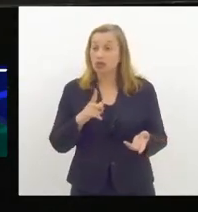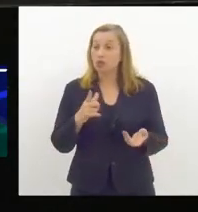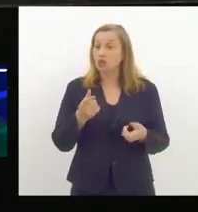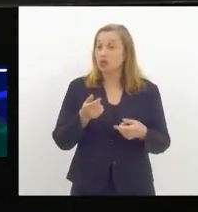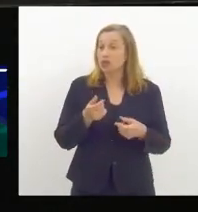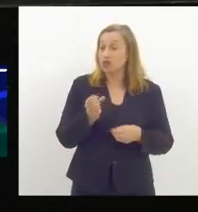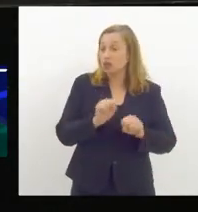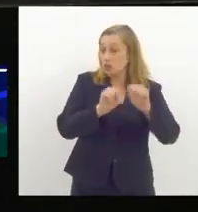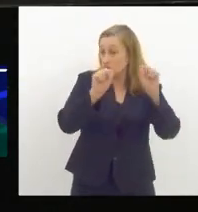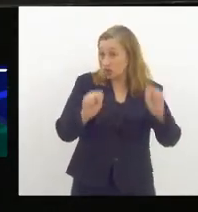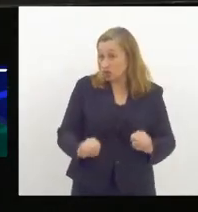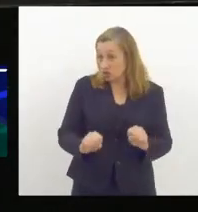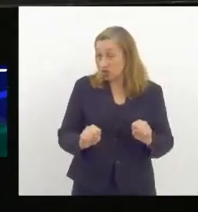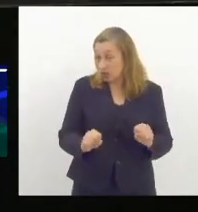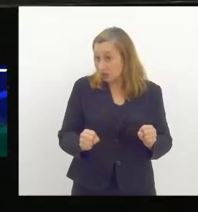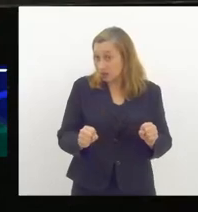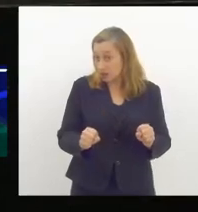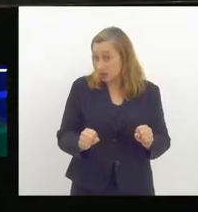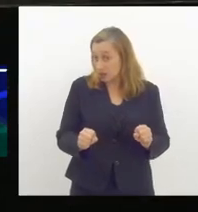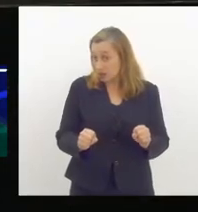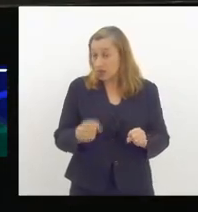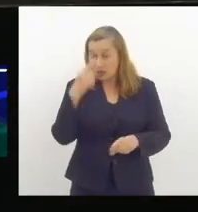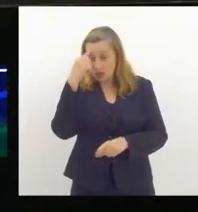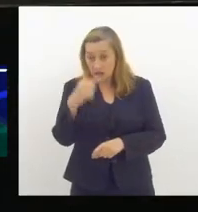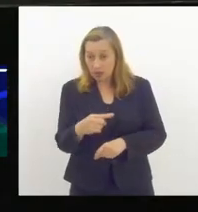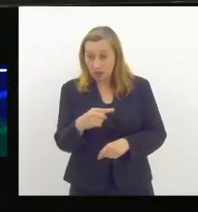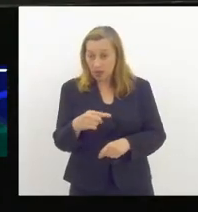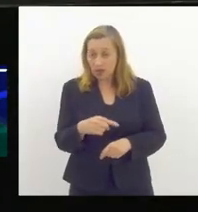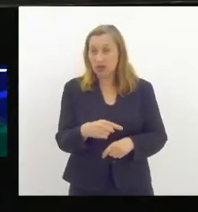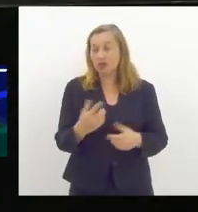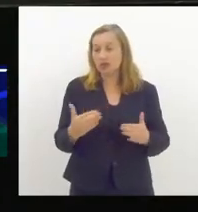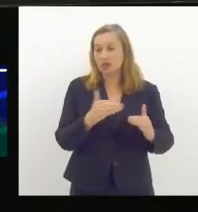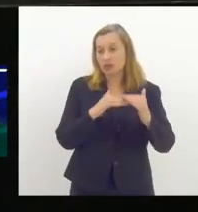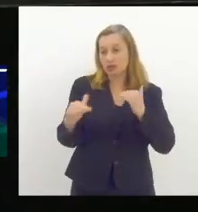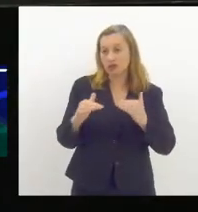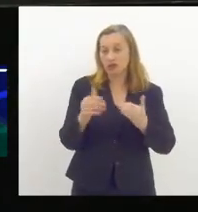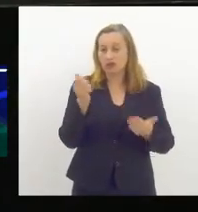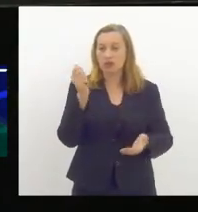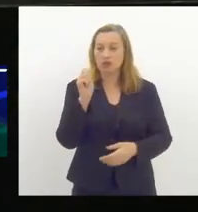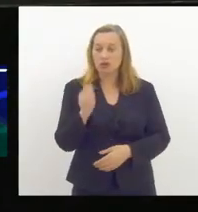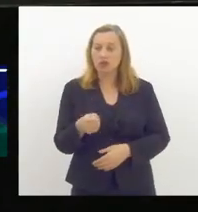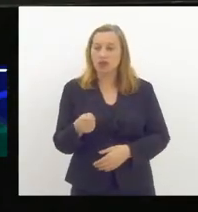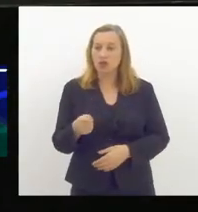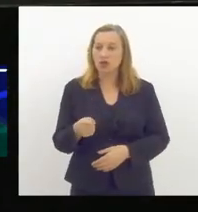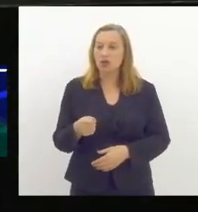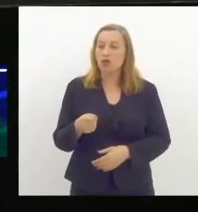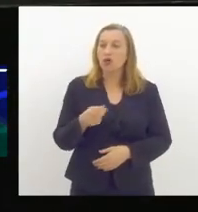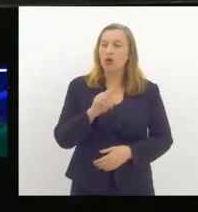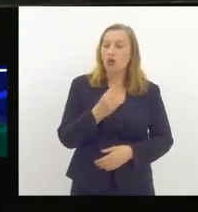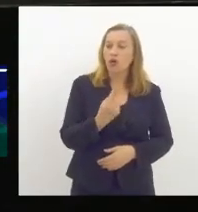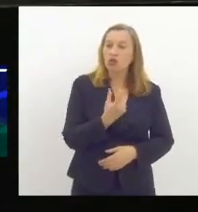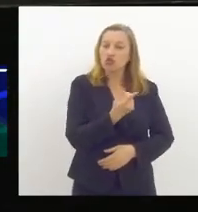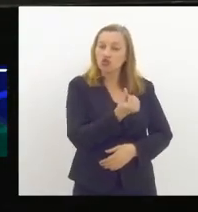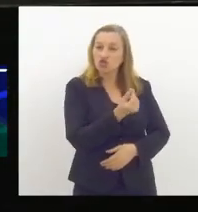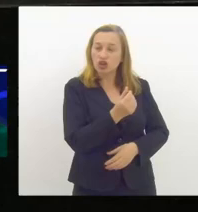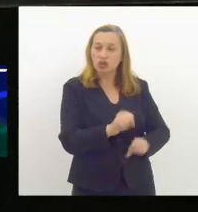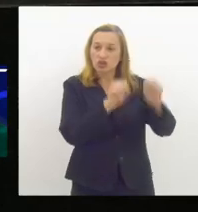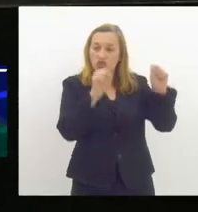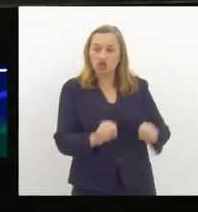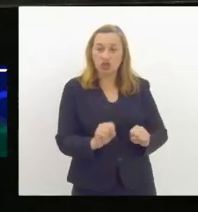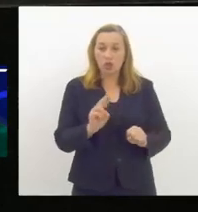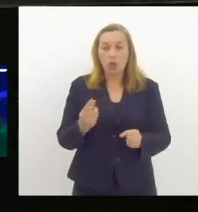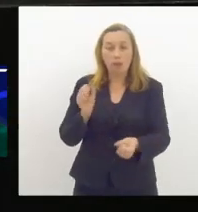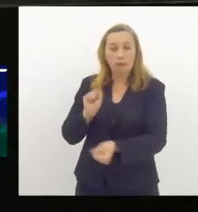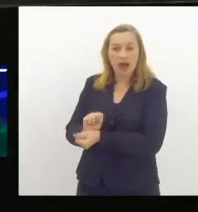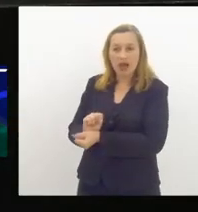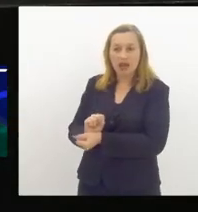Ferroviário que que manda né na SuperVia bateu o martelo e falou coloca sem dinheiro o sistema para